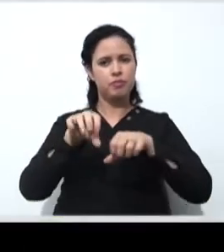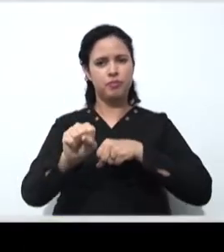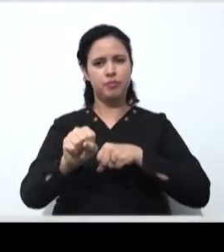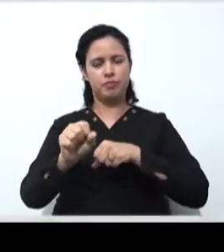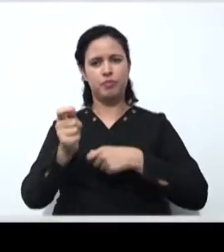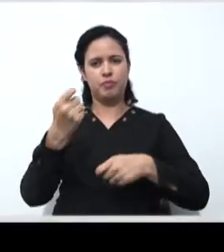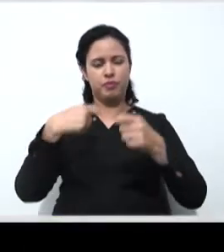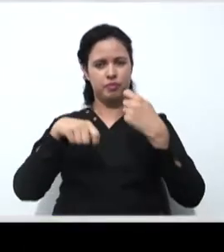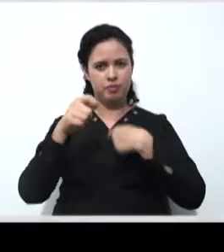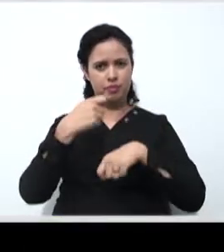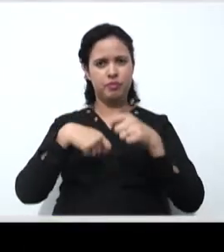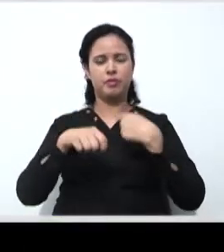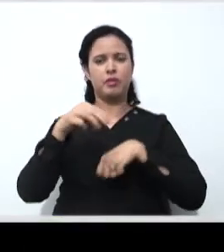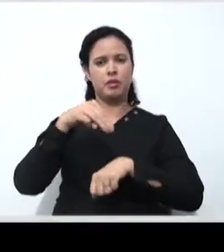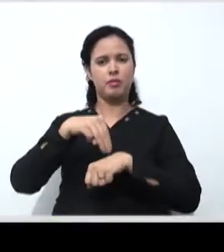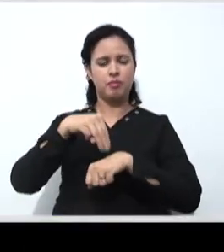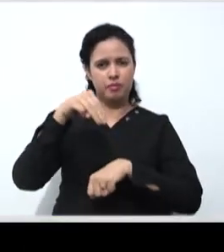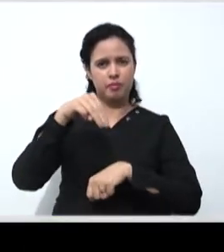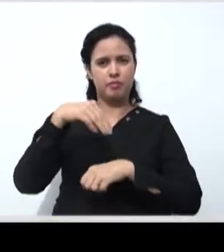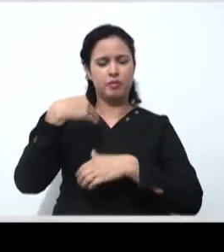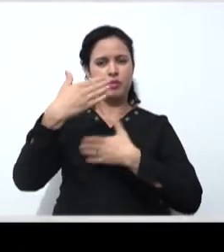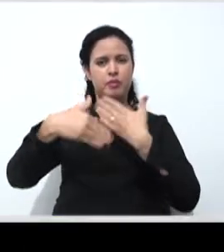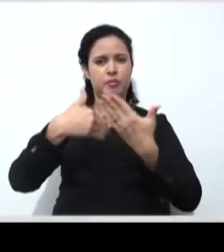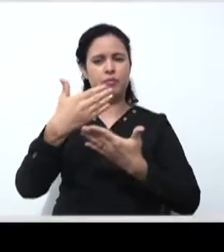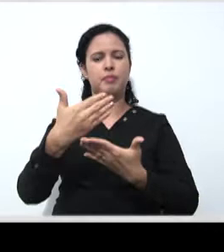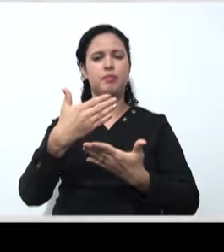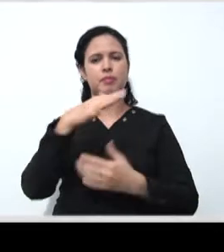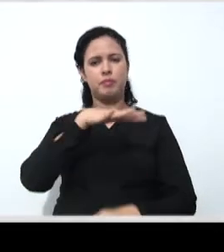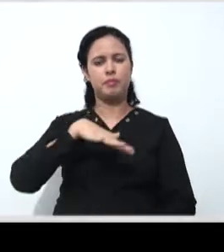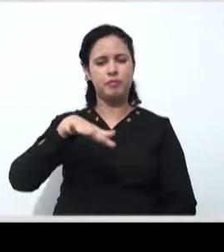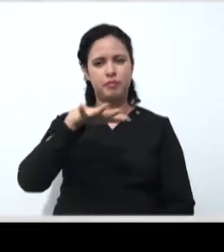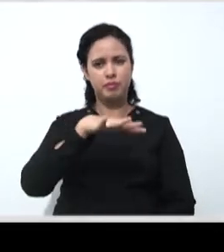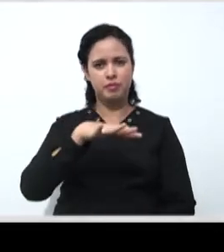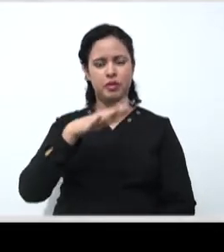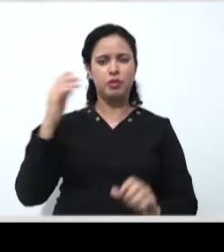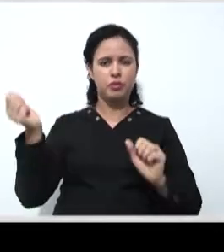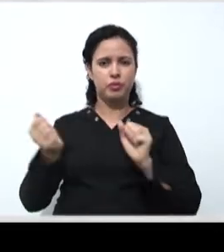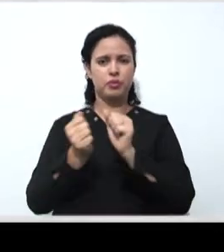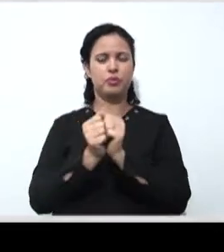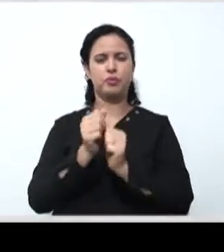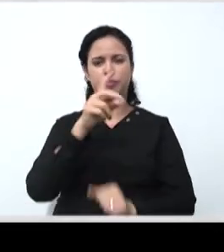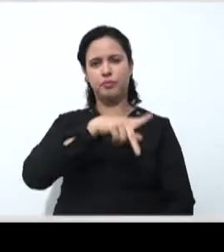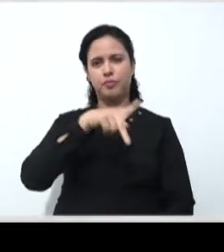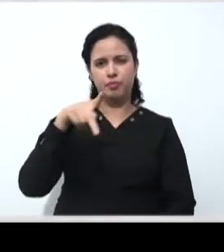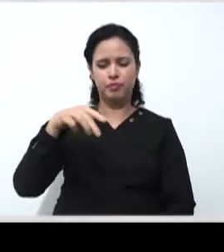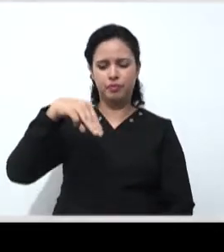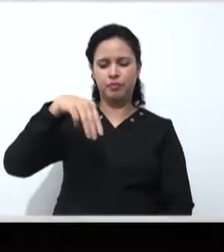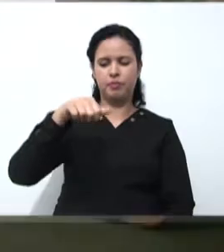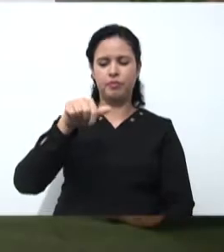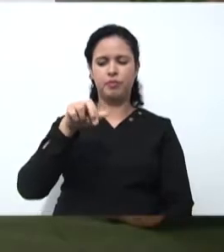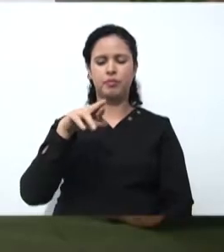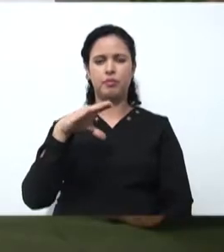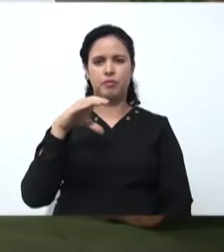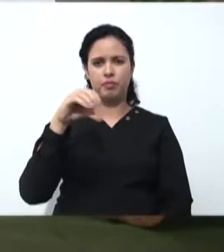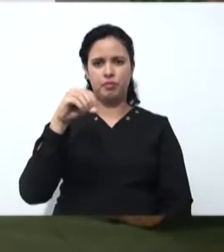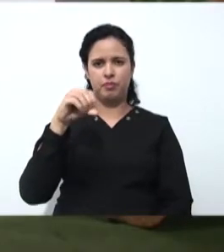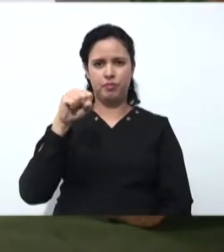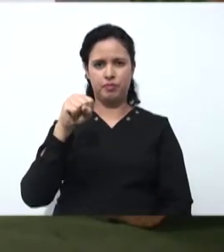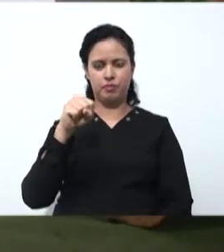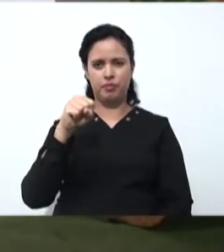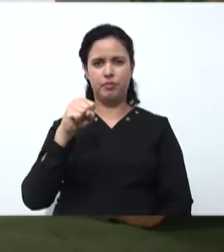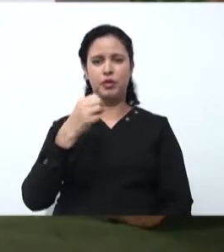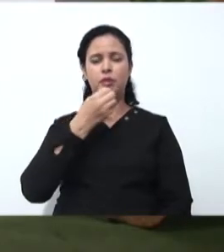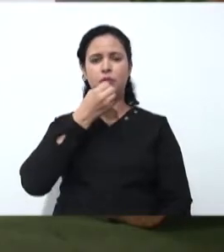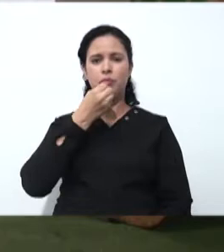que eu estou dando essa disciplina, uma disciplina muito agradável. E aqui comigo está o professor Marcos.